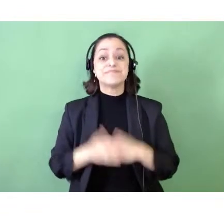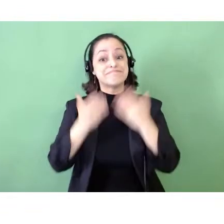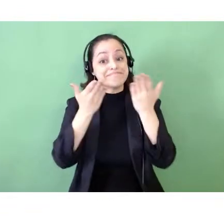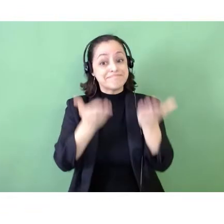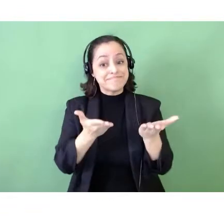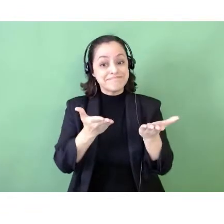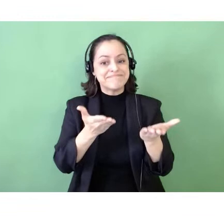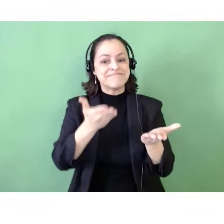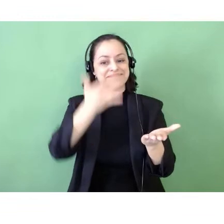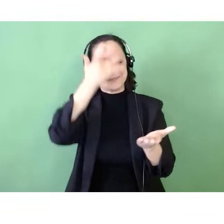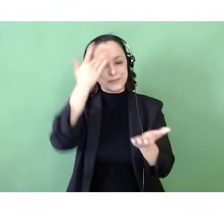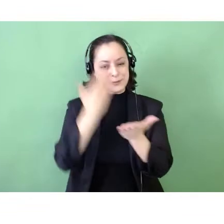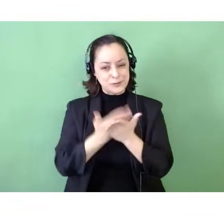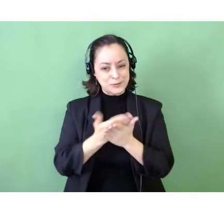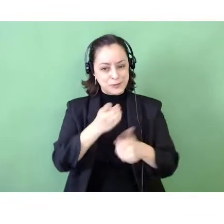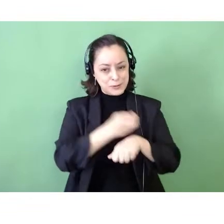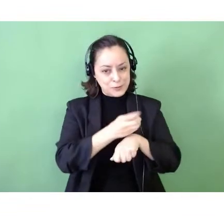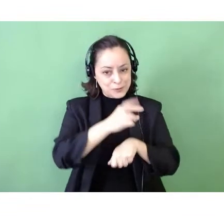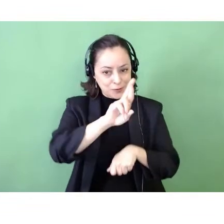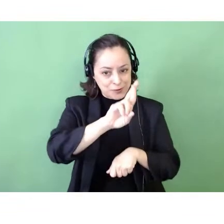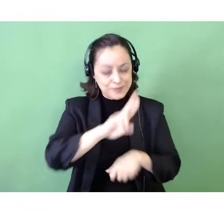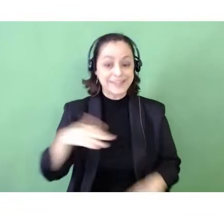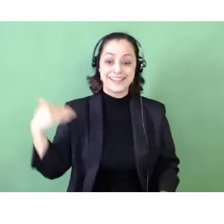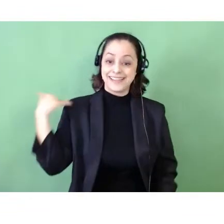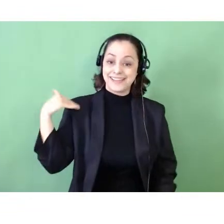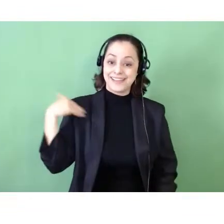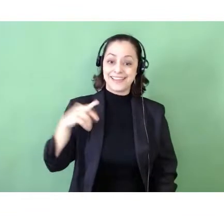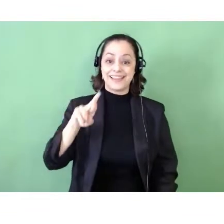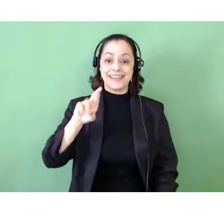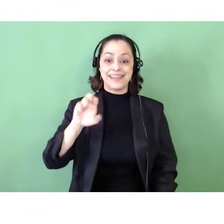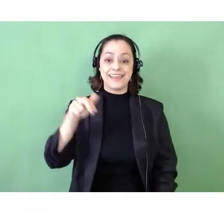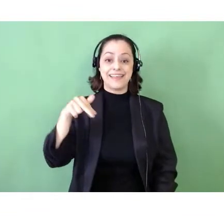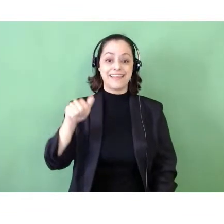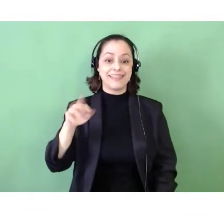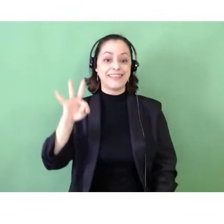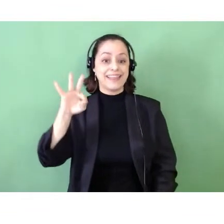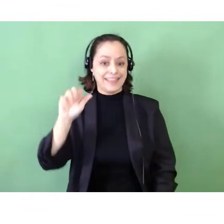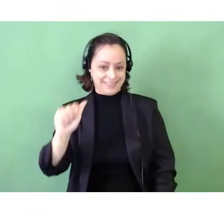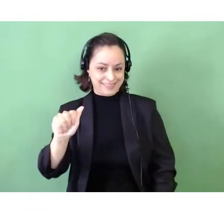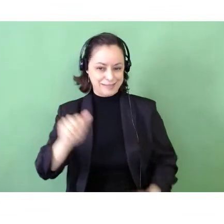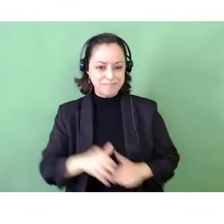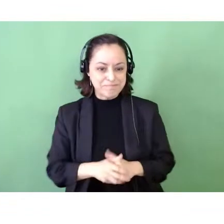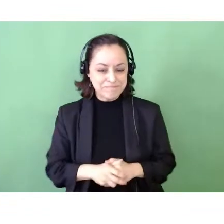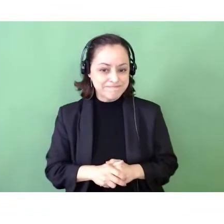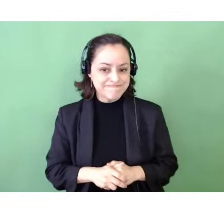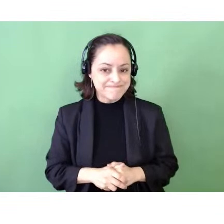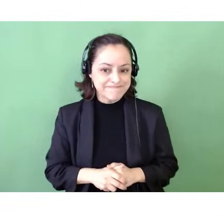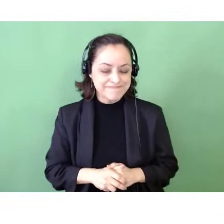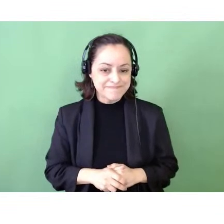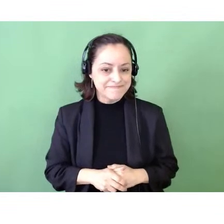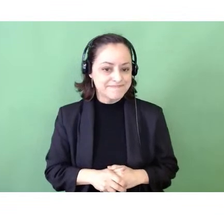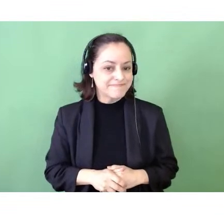candidata Renata Cristina Vilaça Cruz, que eu vou fazer aqui cumprimento em primeiro lugar.